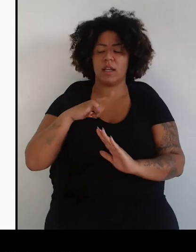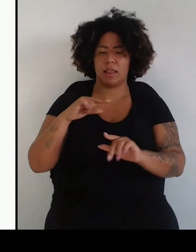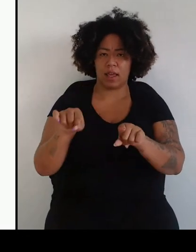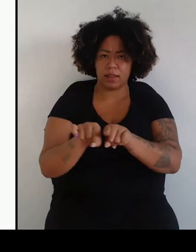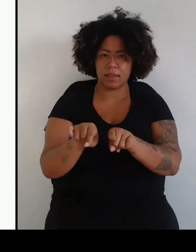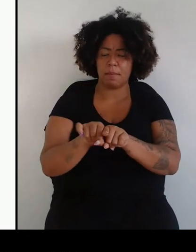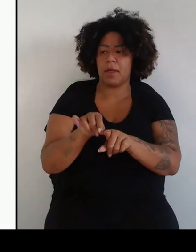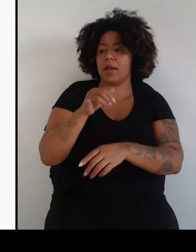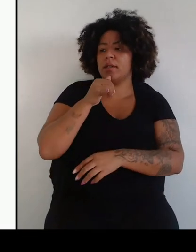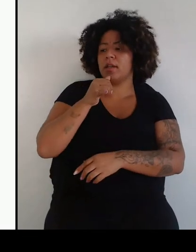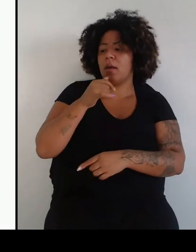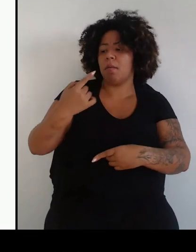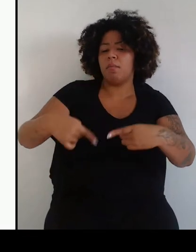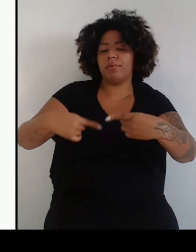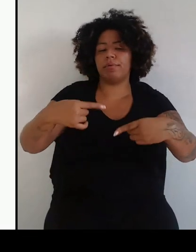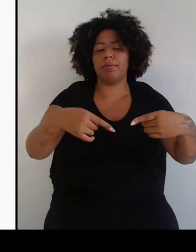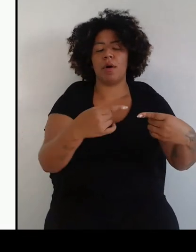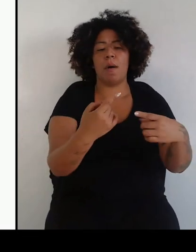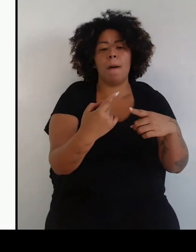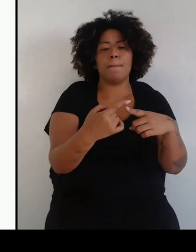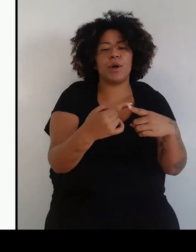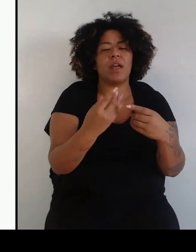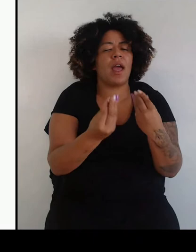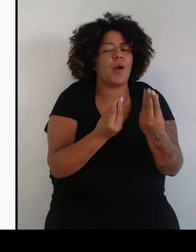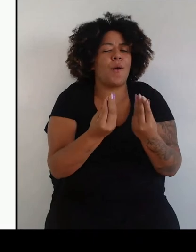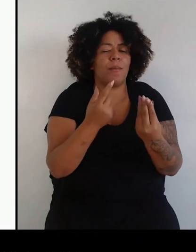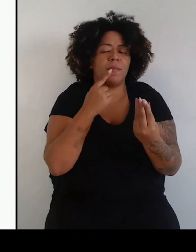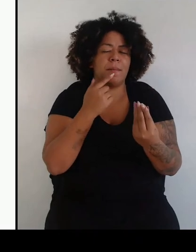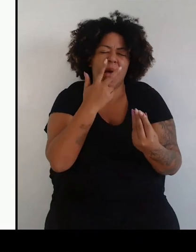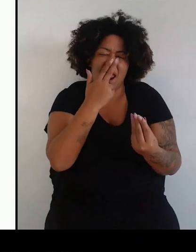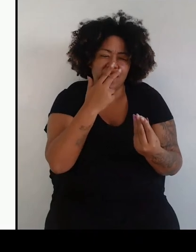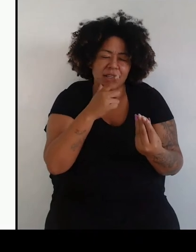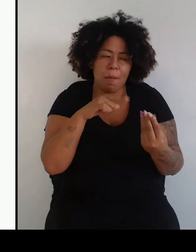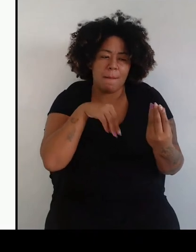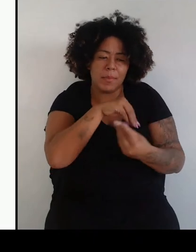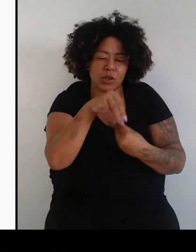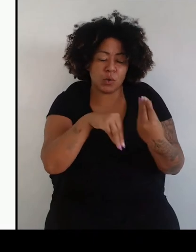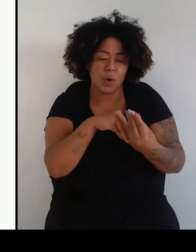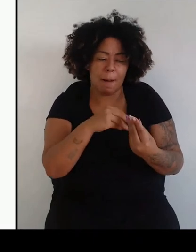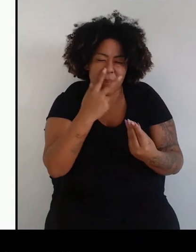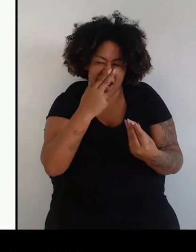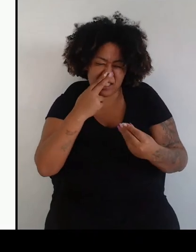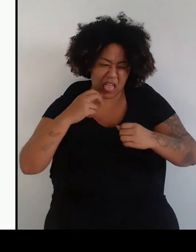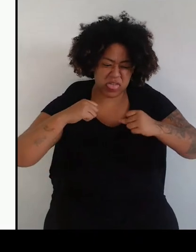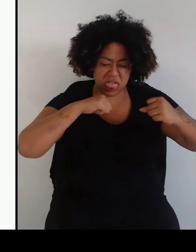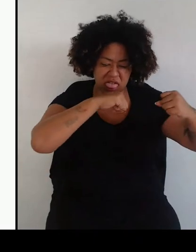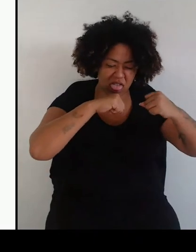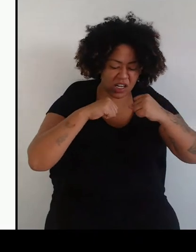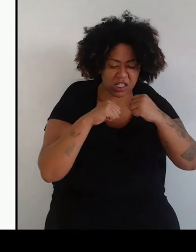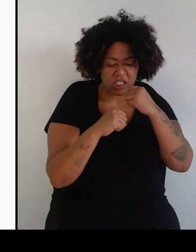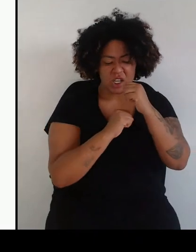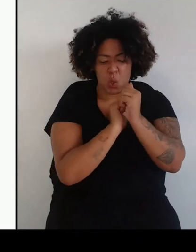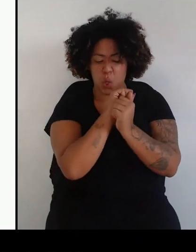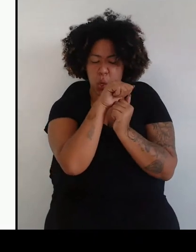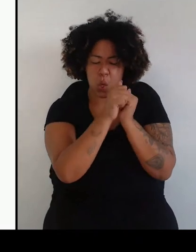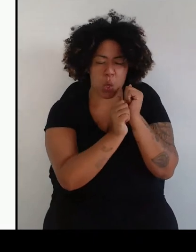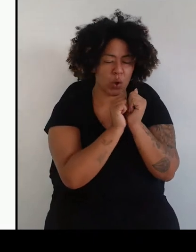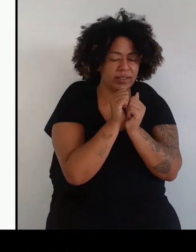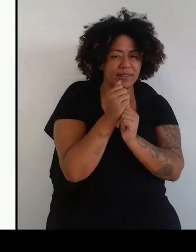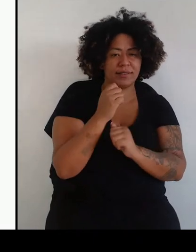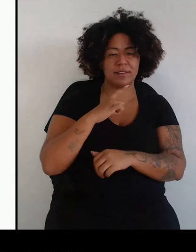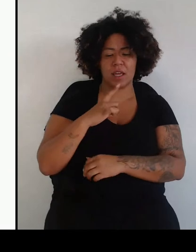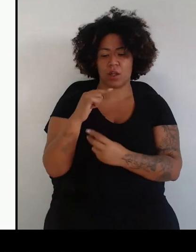figuras estão lutando fazendo amor ou as duas coisas ao mesmo tempo tem um senso aí essa perspectiva principalmente